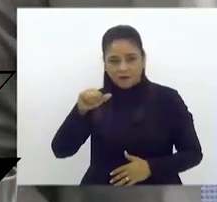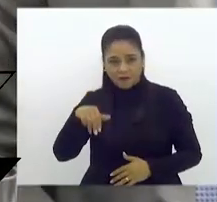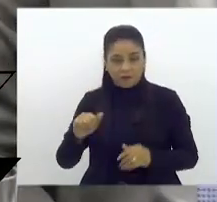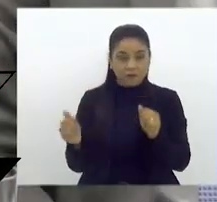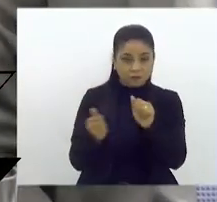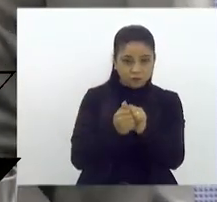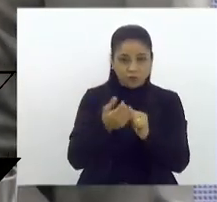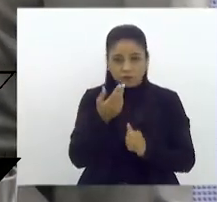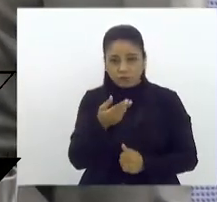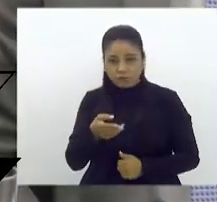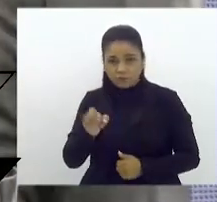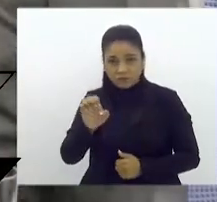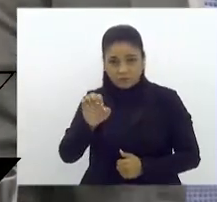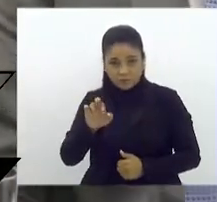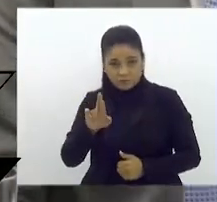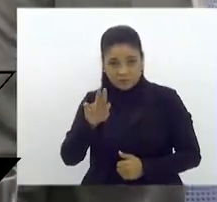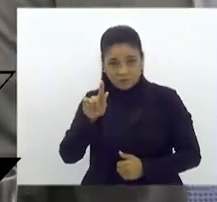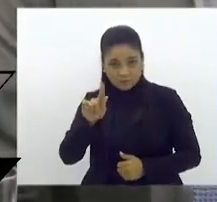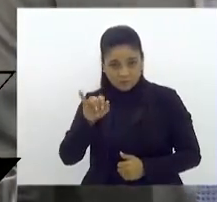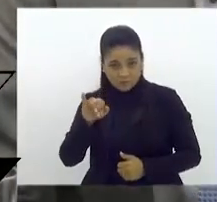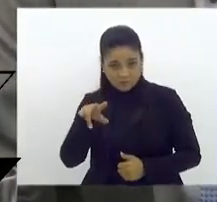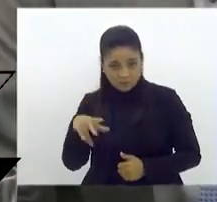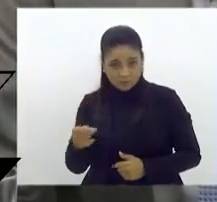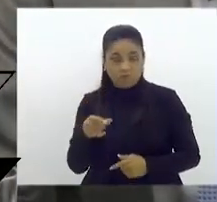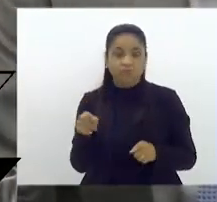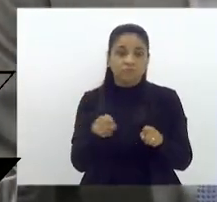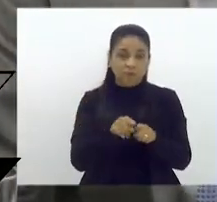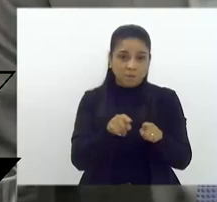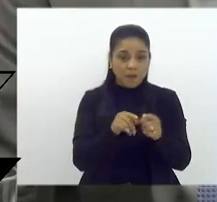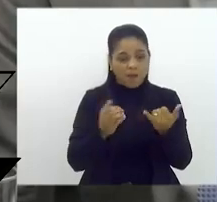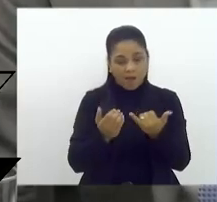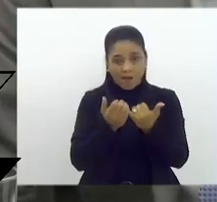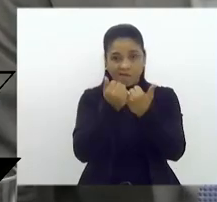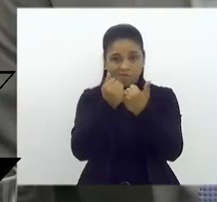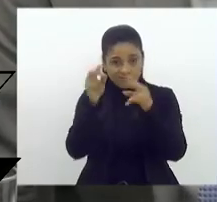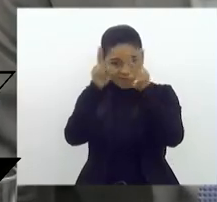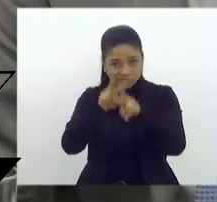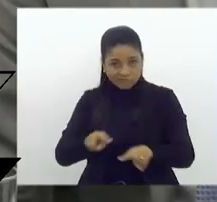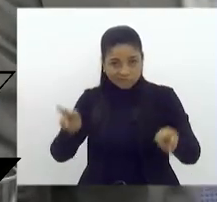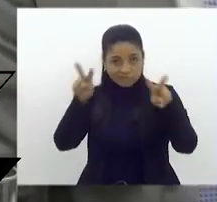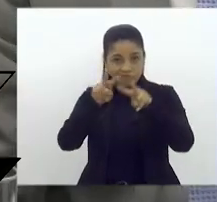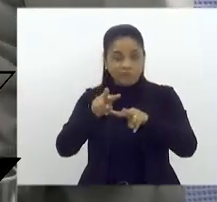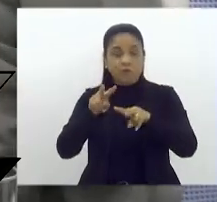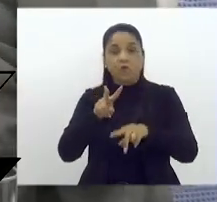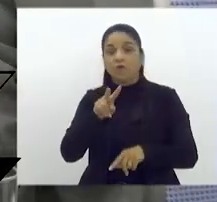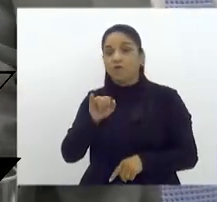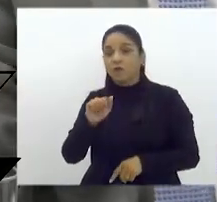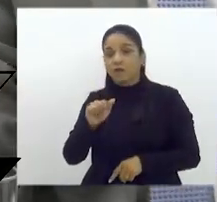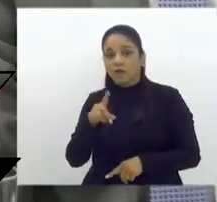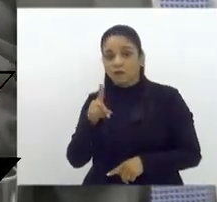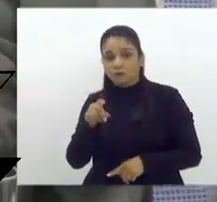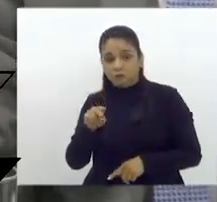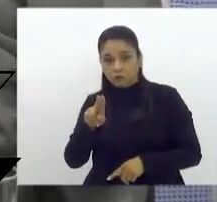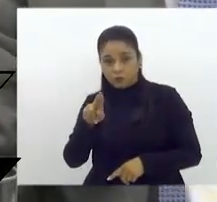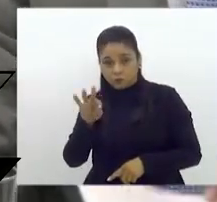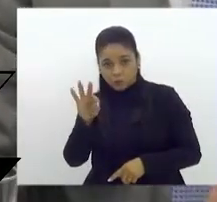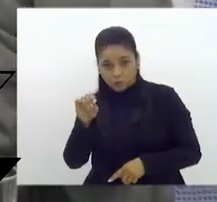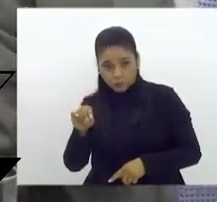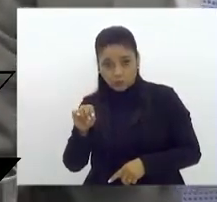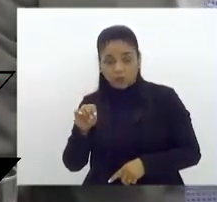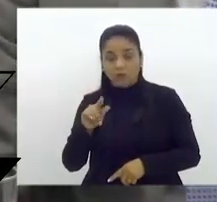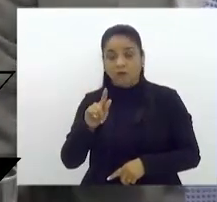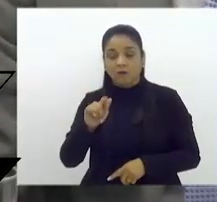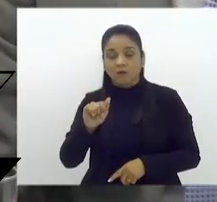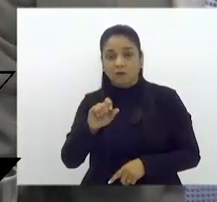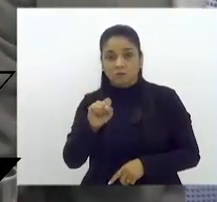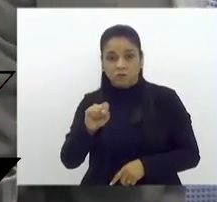de acrescentar esse tombamento ao viaduto do gasômetro, que também se estendesse para o município de Niterói, tendo